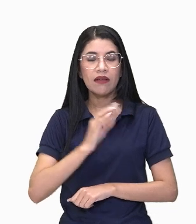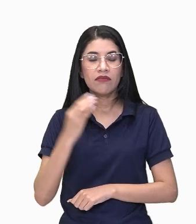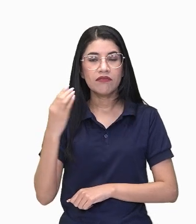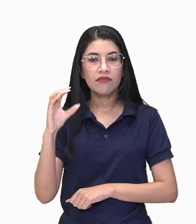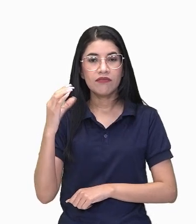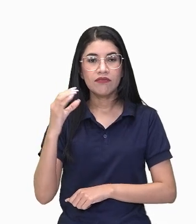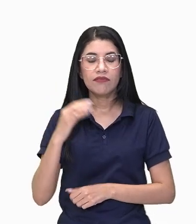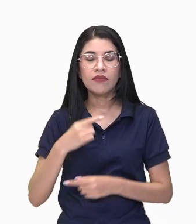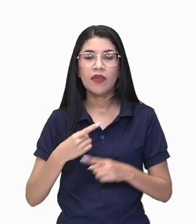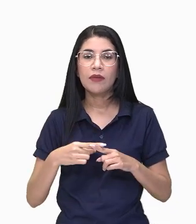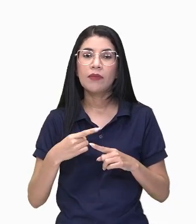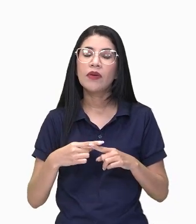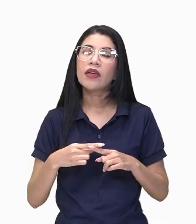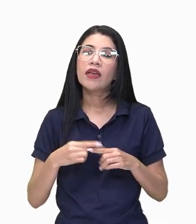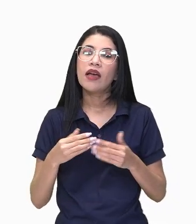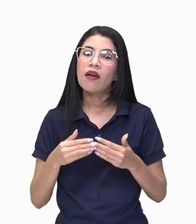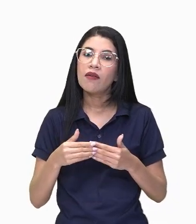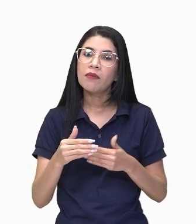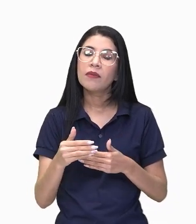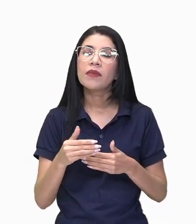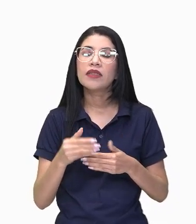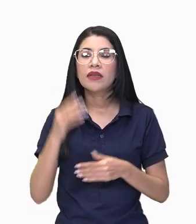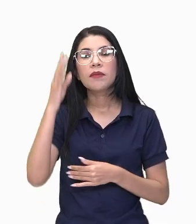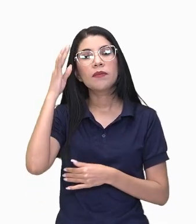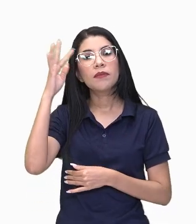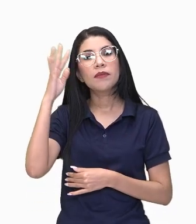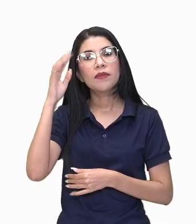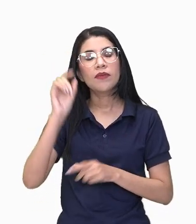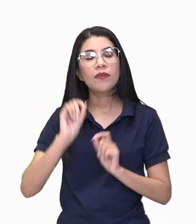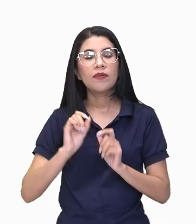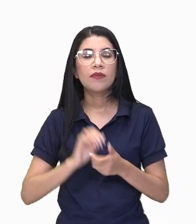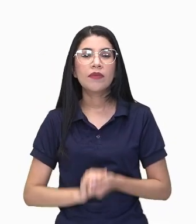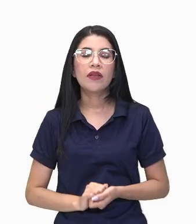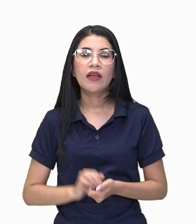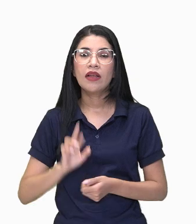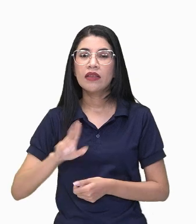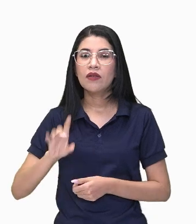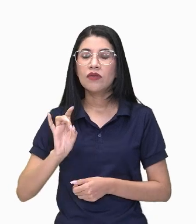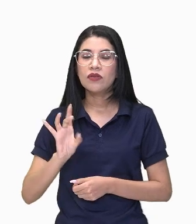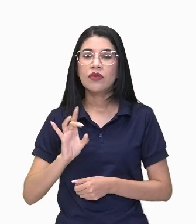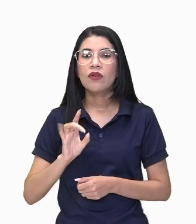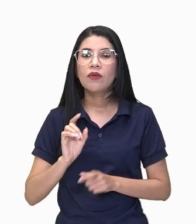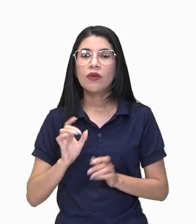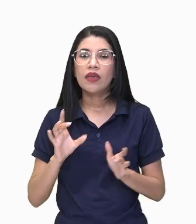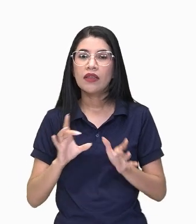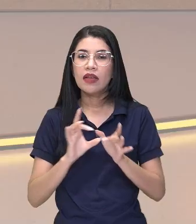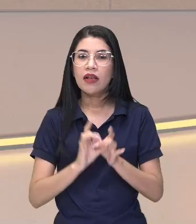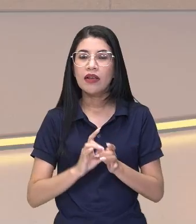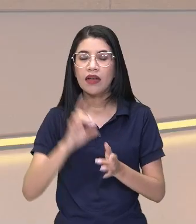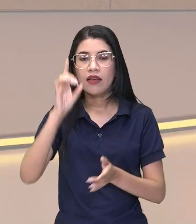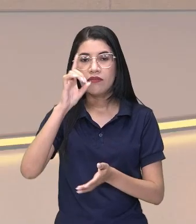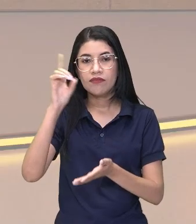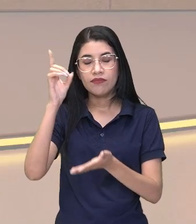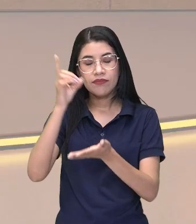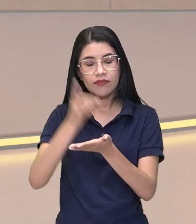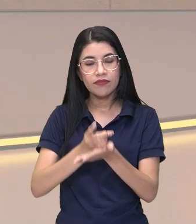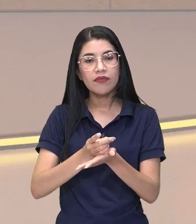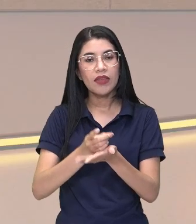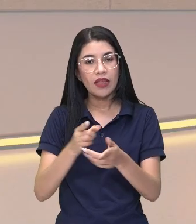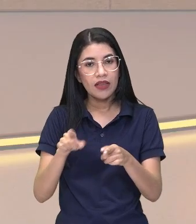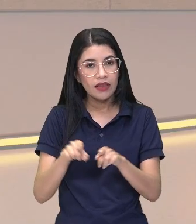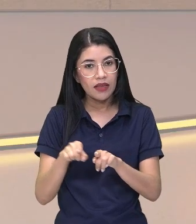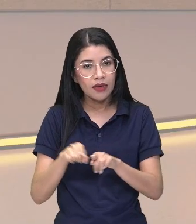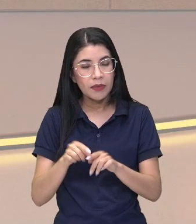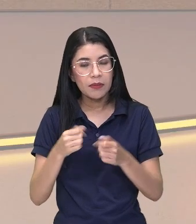científico? Porque nós vamos começar a pensar para além, então, daquele pensamento ligado ao teocentrismo. Então, agora eu